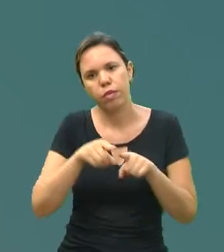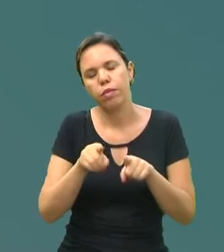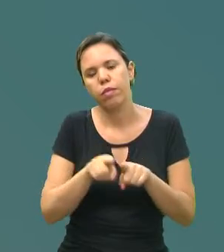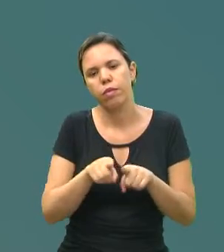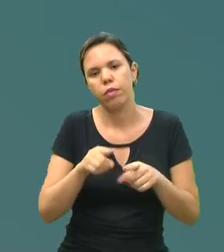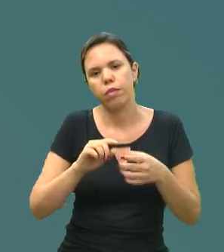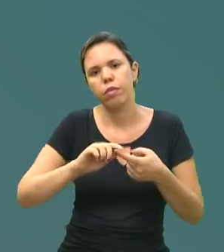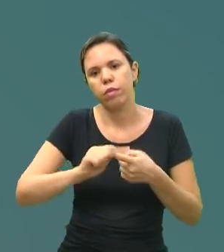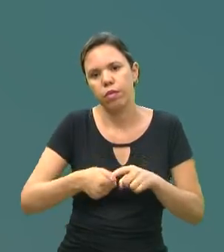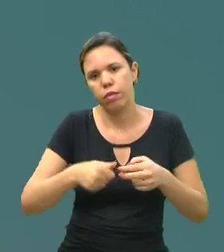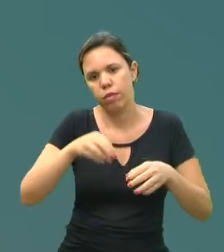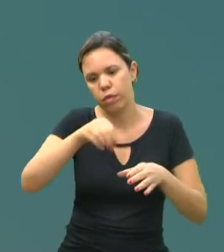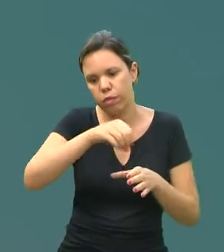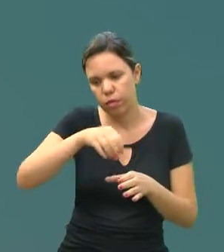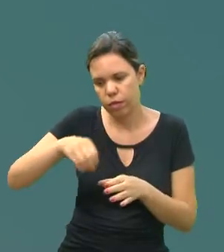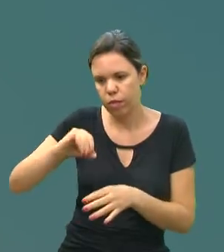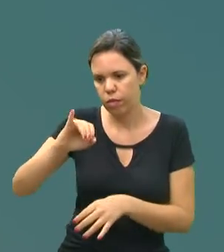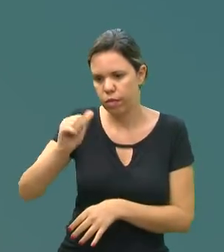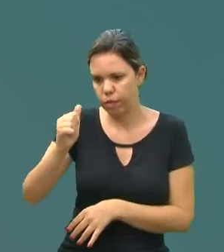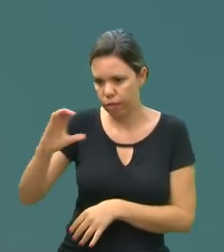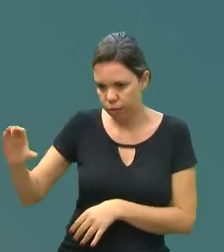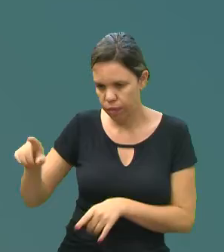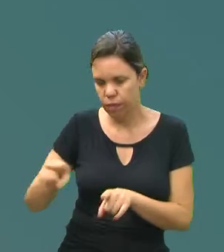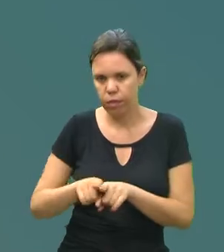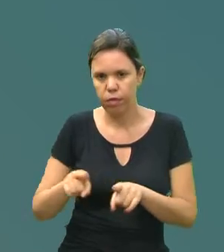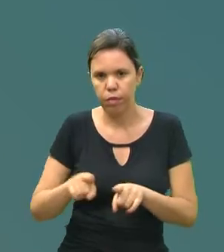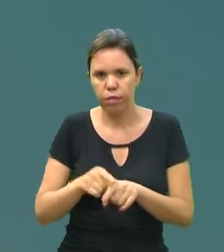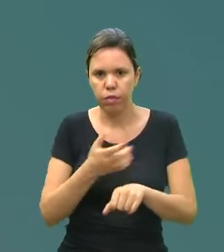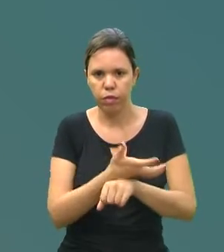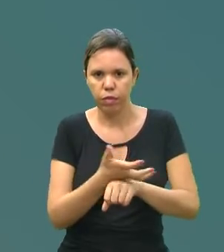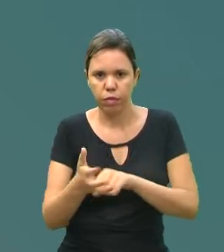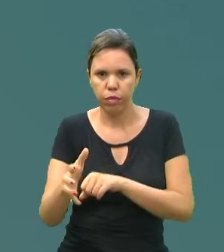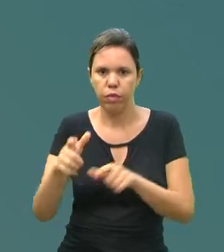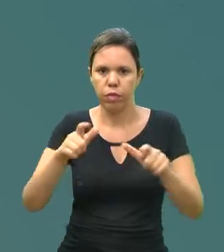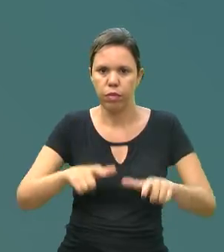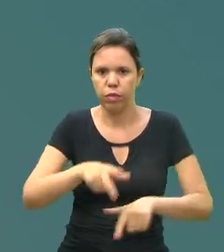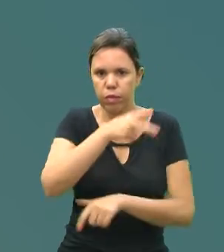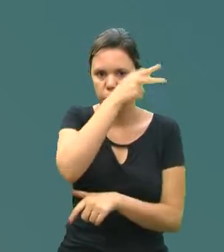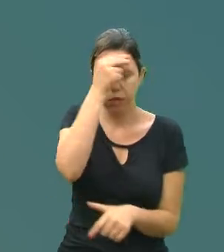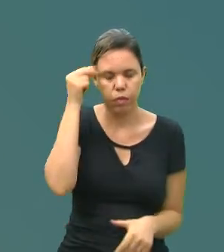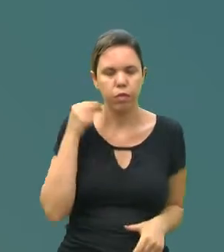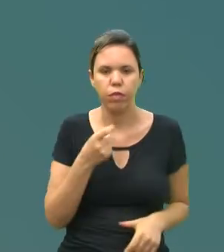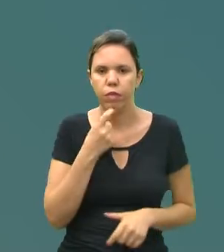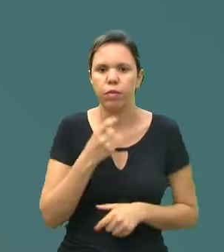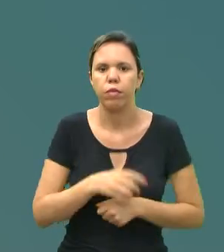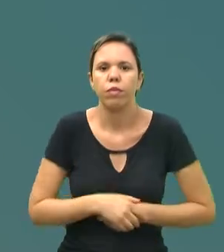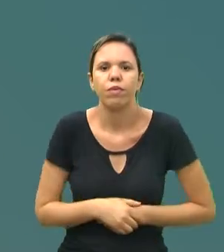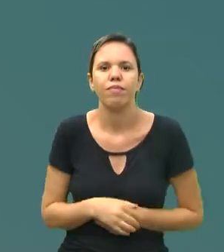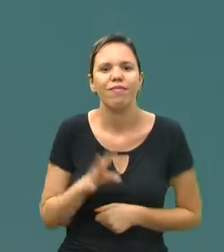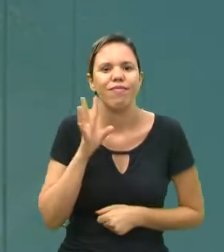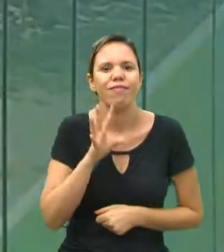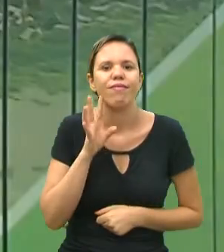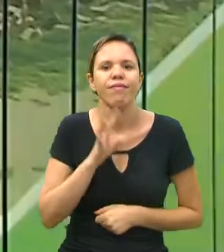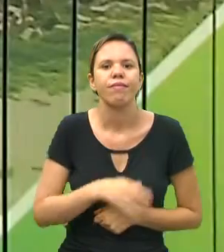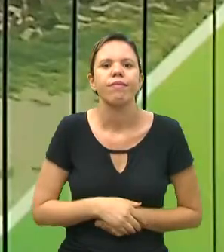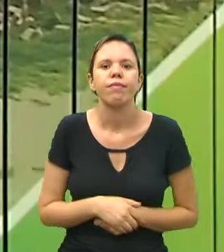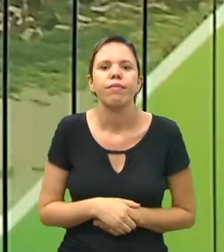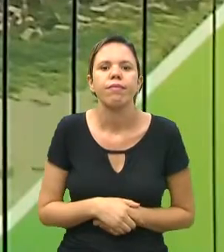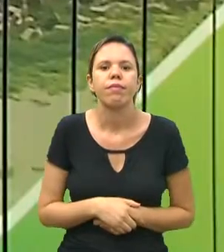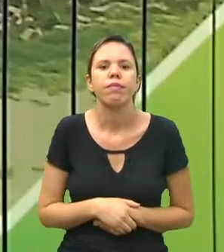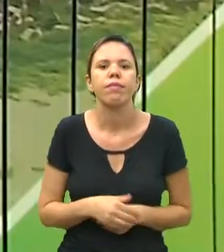com sementes no IAC e ainda na revitalização de canteiros e áreas públicas de Campinas. Muito legal,